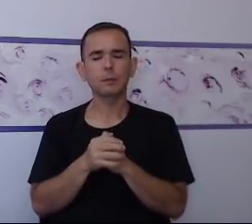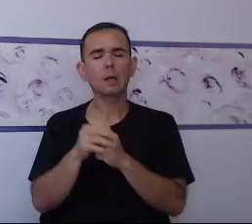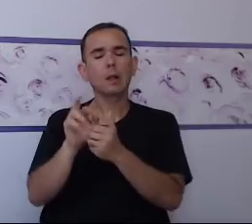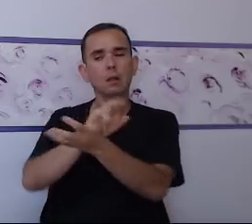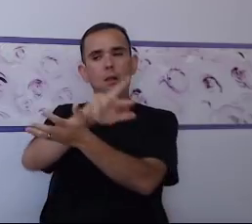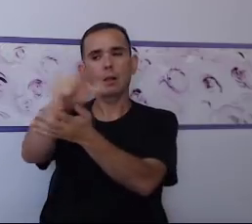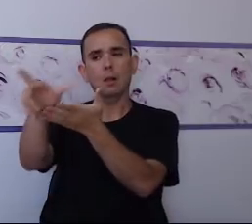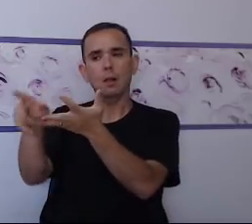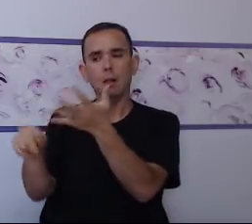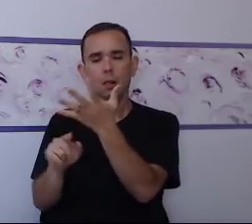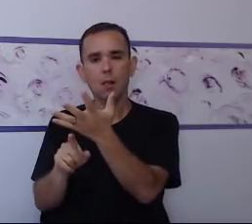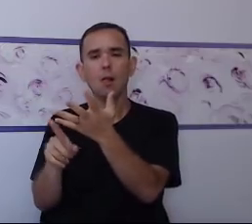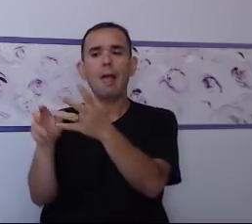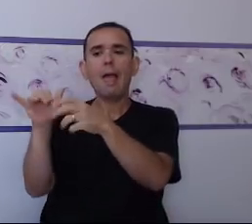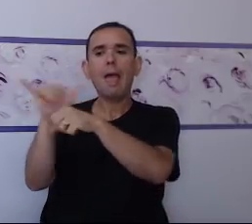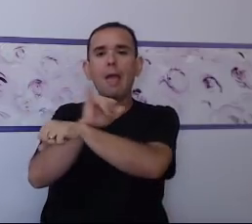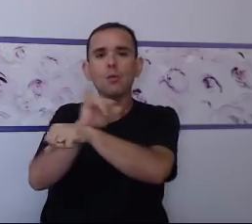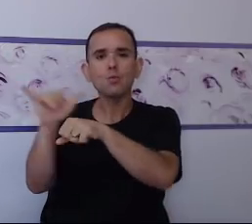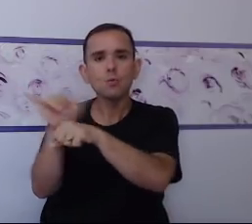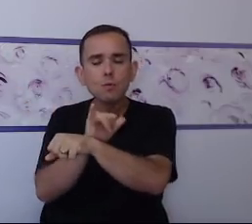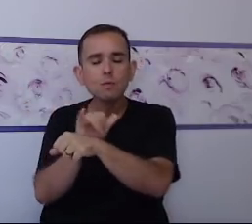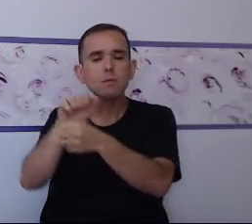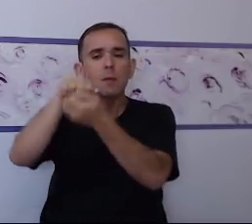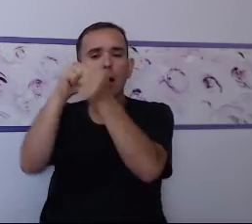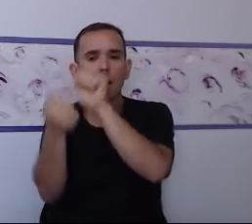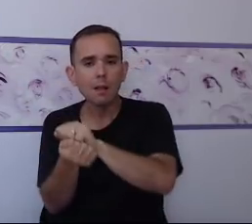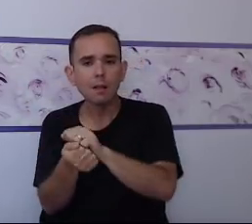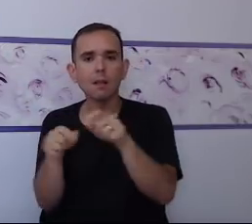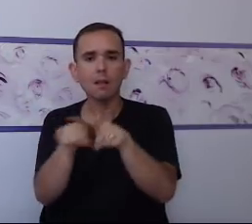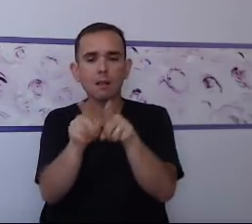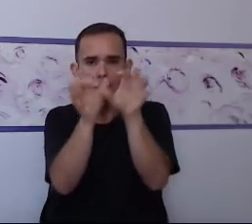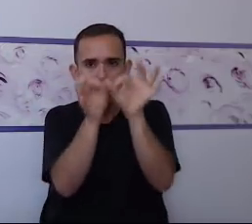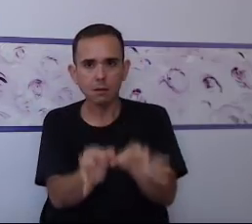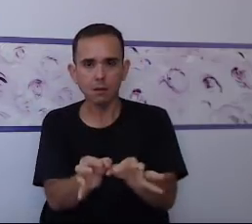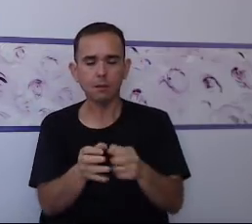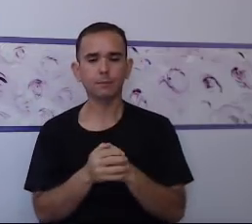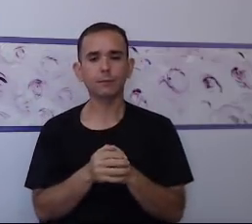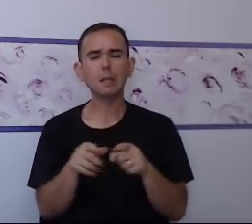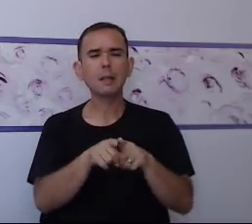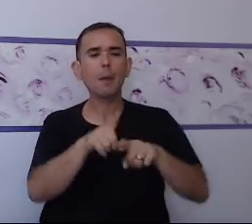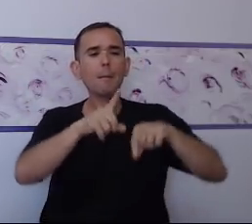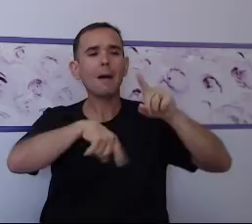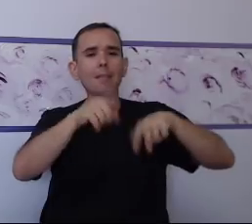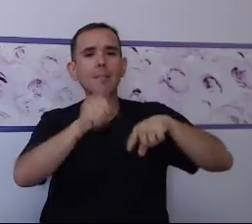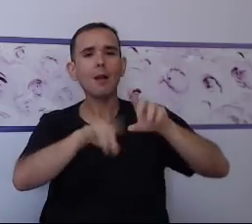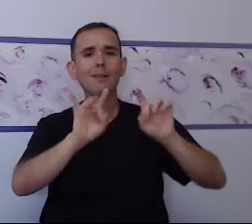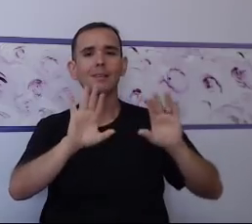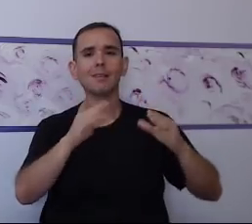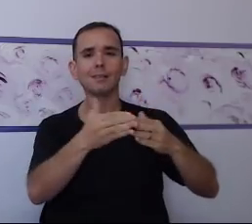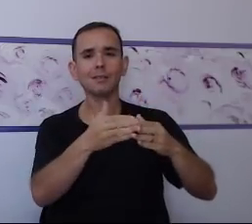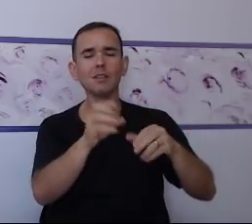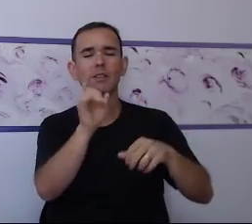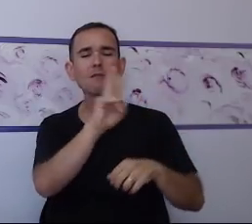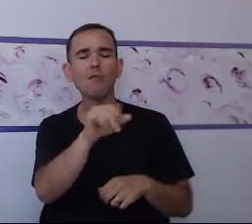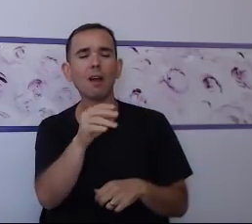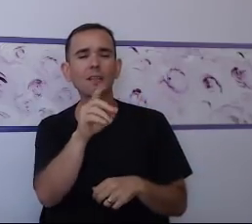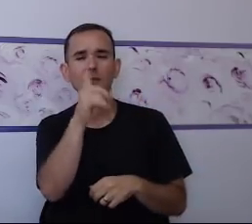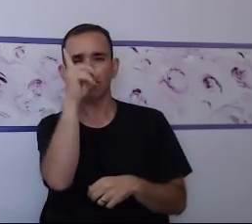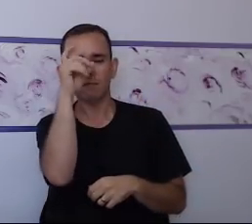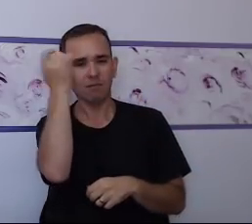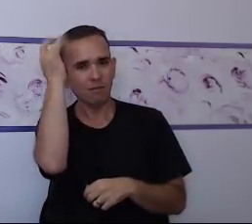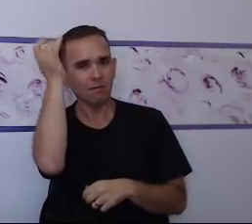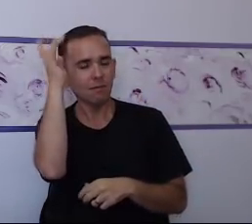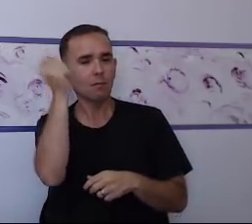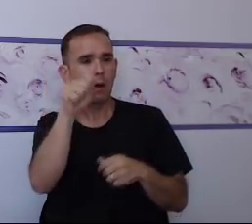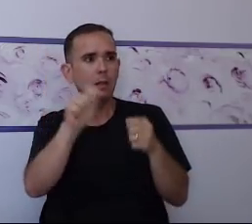multifuncionais, recursos didáticos adaptados e adequados e equipamentos especiais que facilitem o seu processo